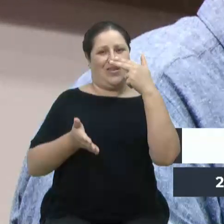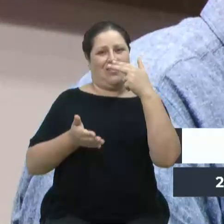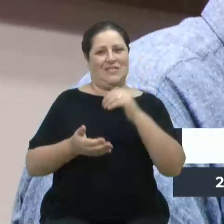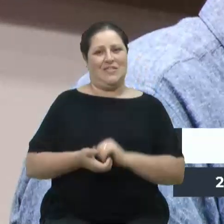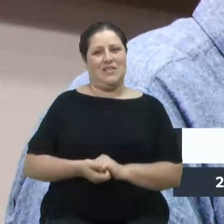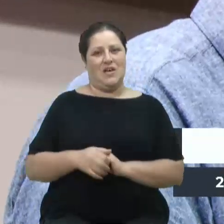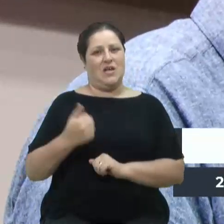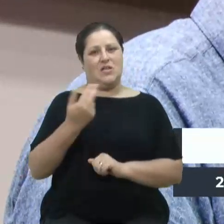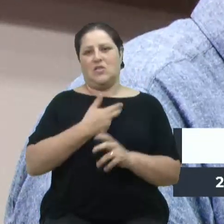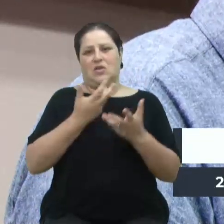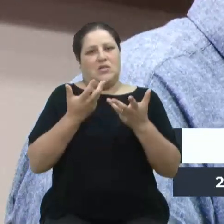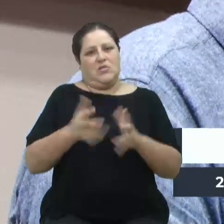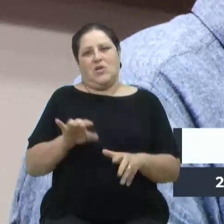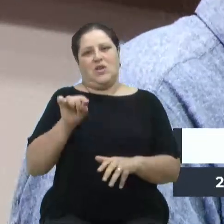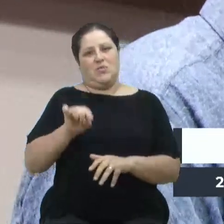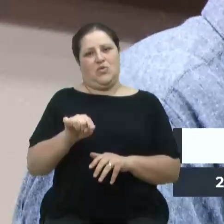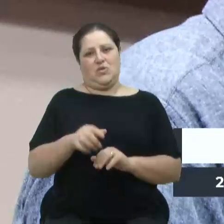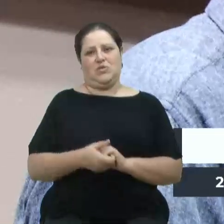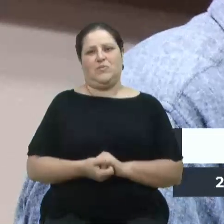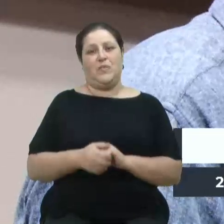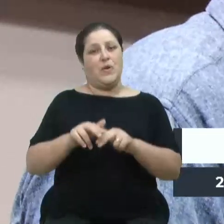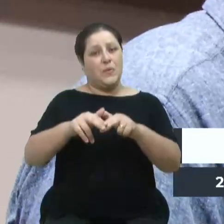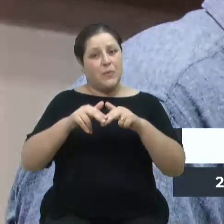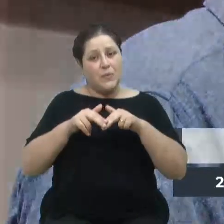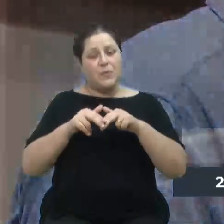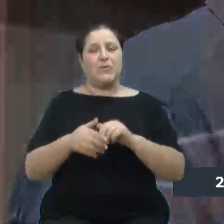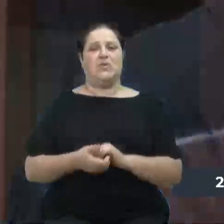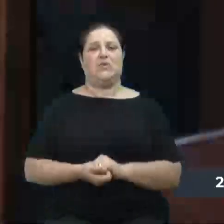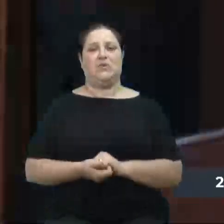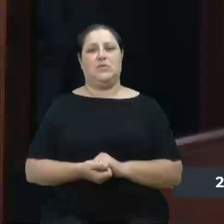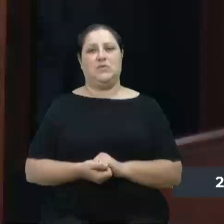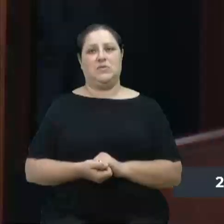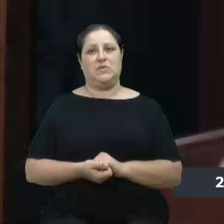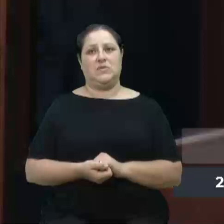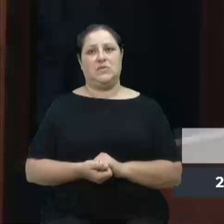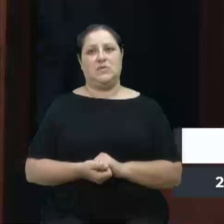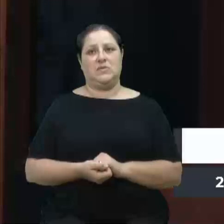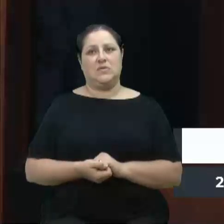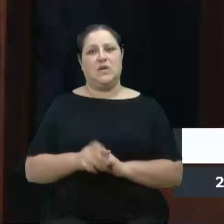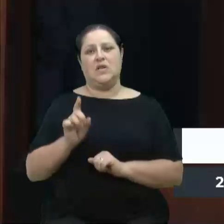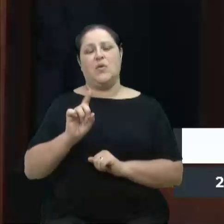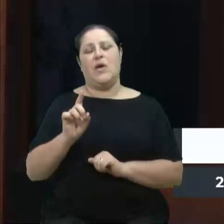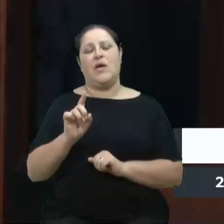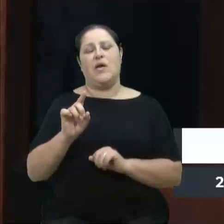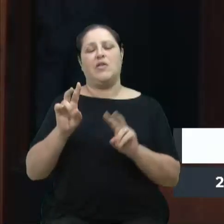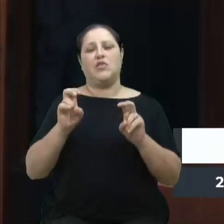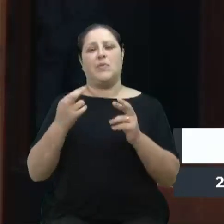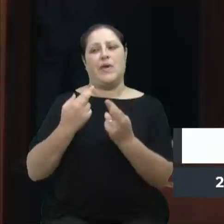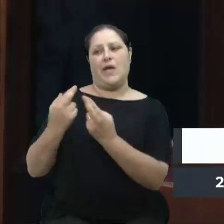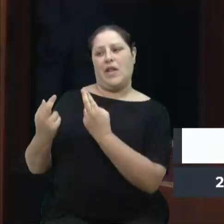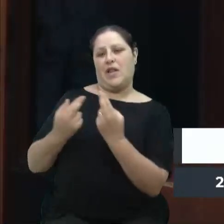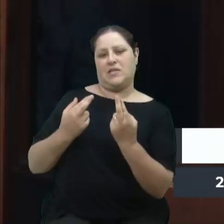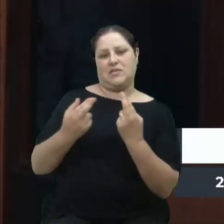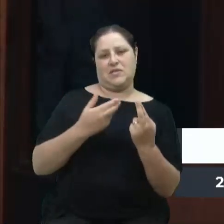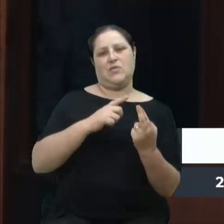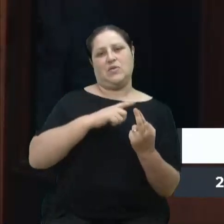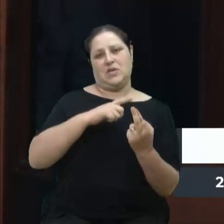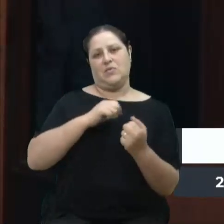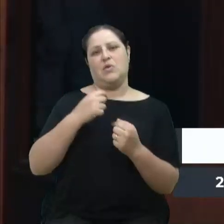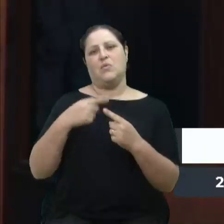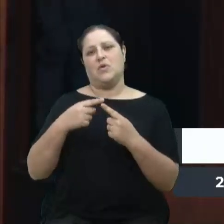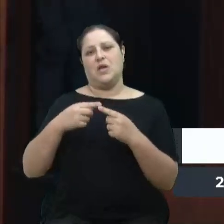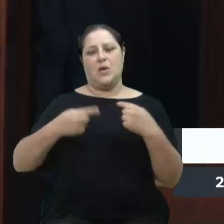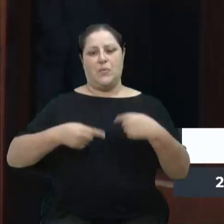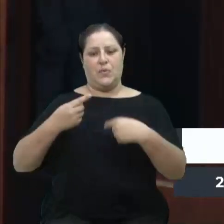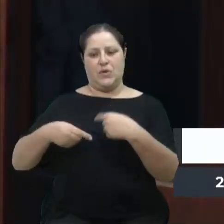E nós não queremos isso. Por isso, que não pela relação que temos, porque a política é um